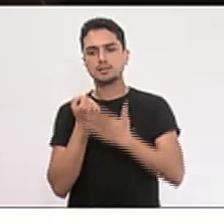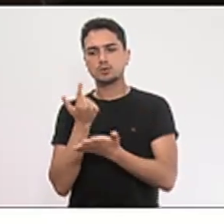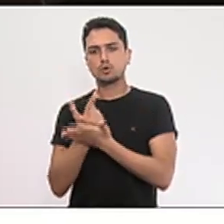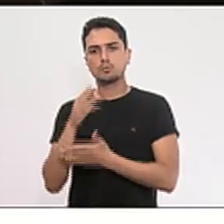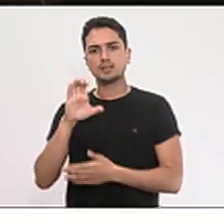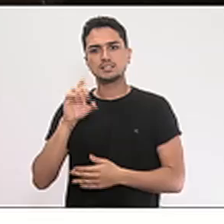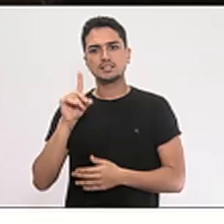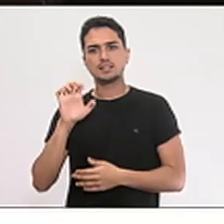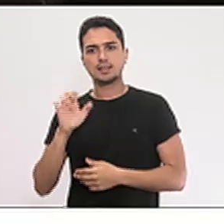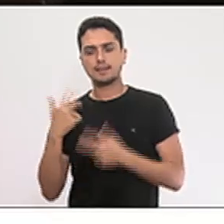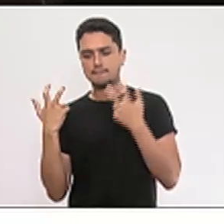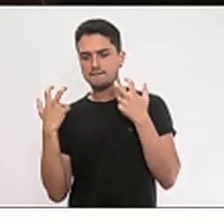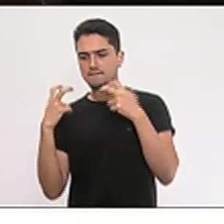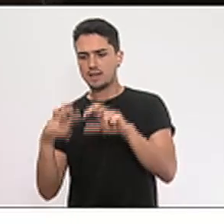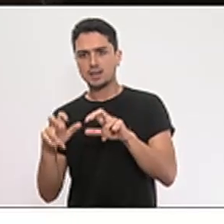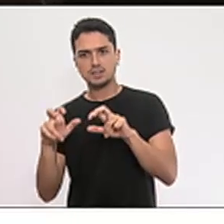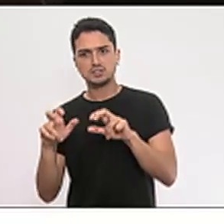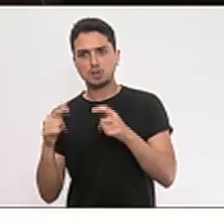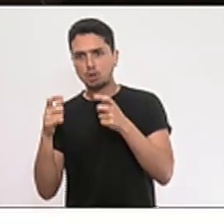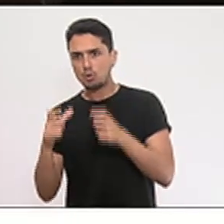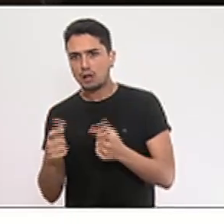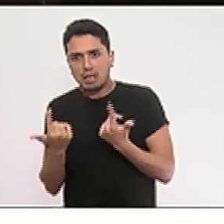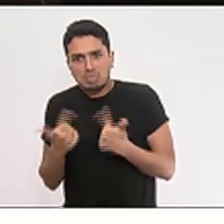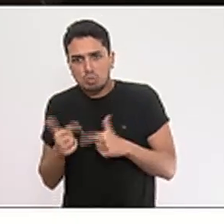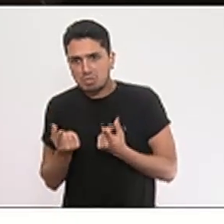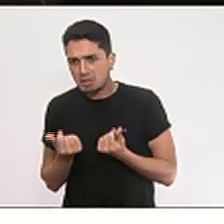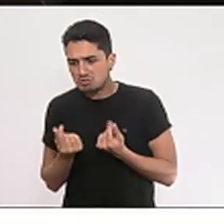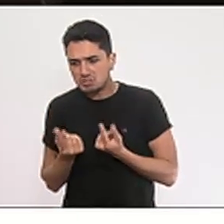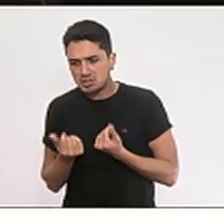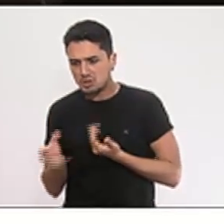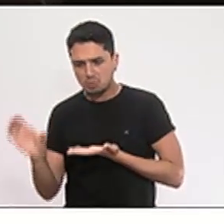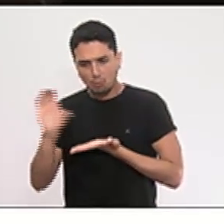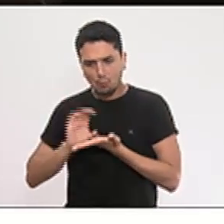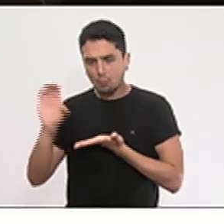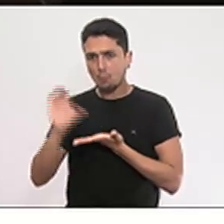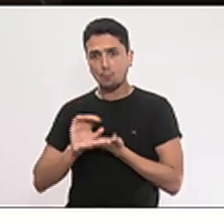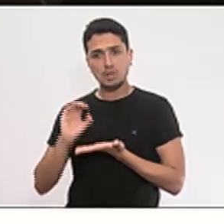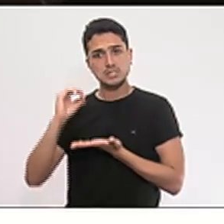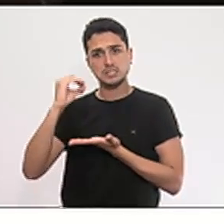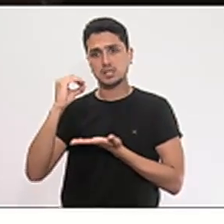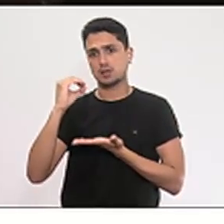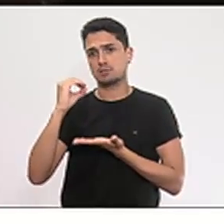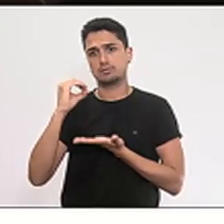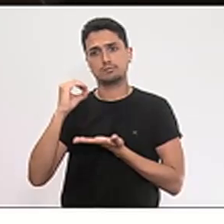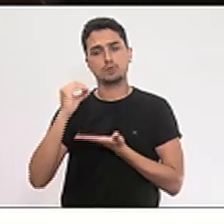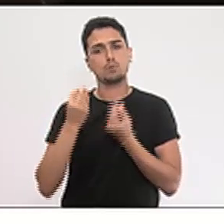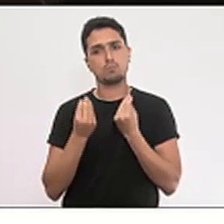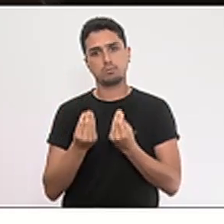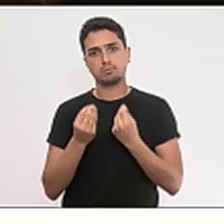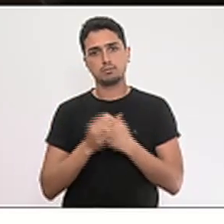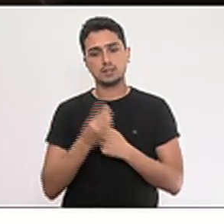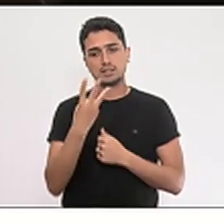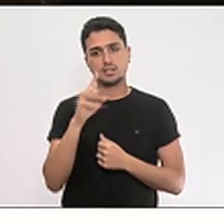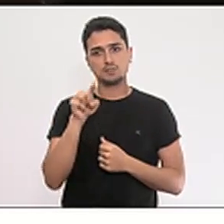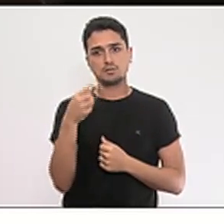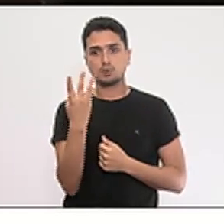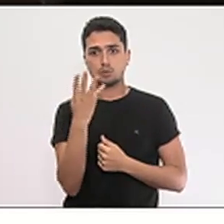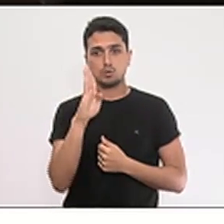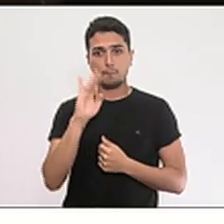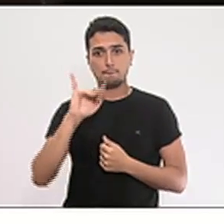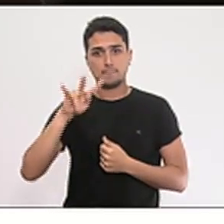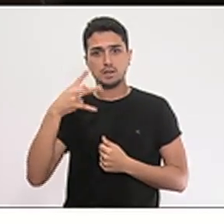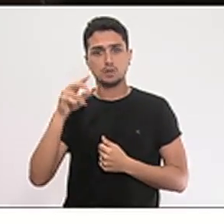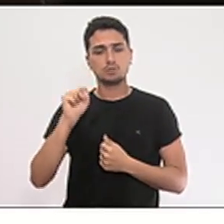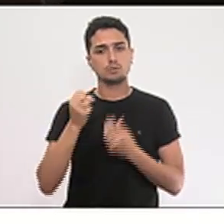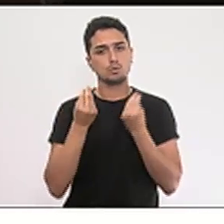vai investir em área que não tem retorno? 3,4 bilhões. Qual a empresa que fará